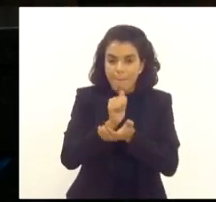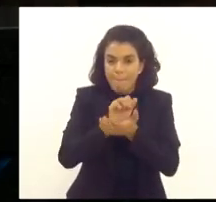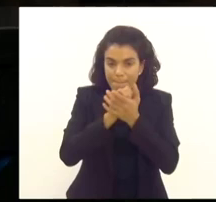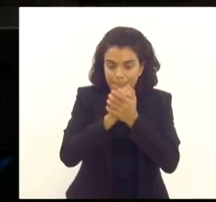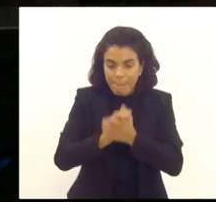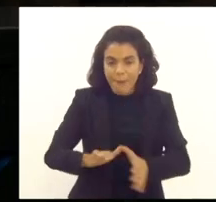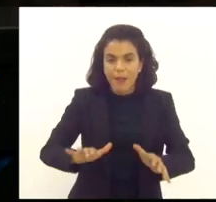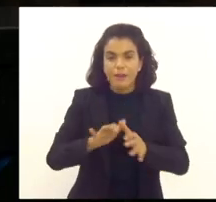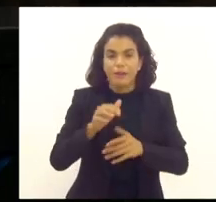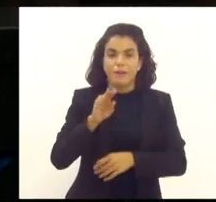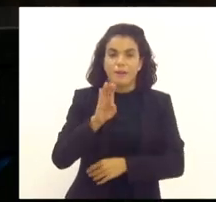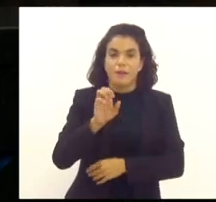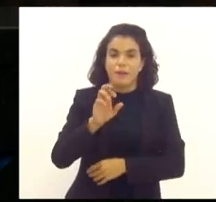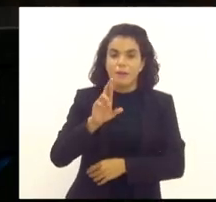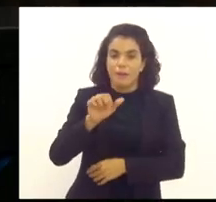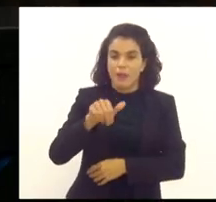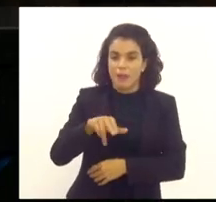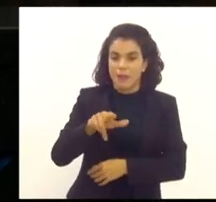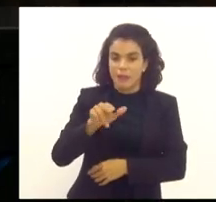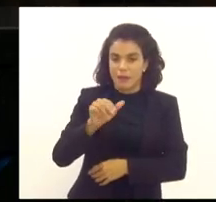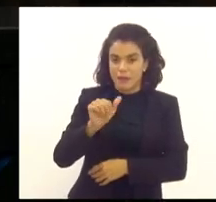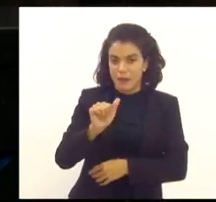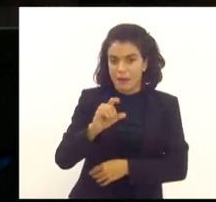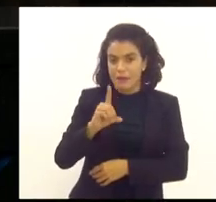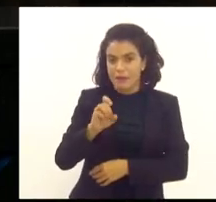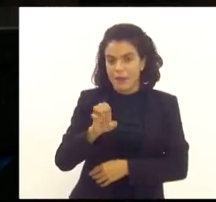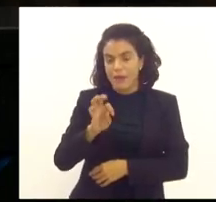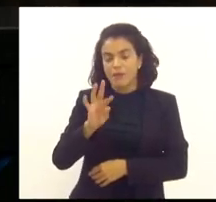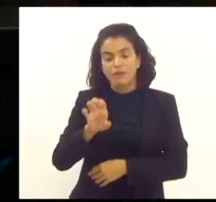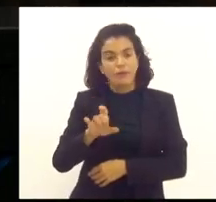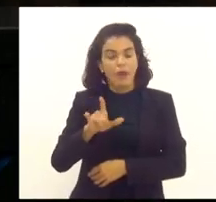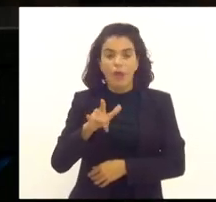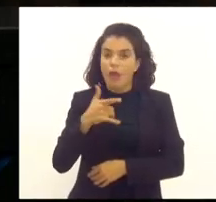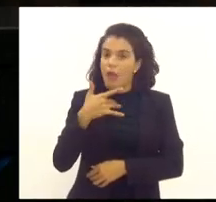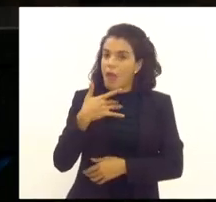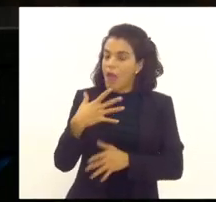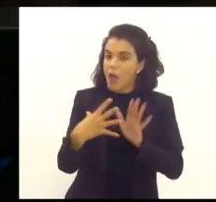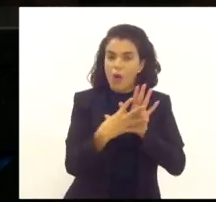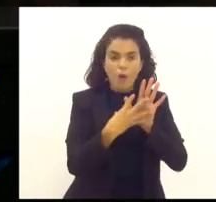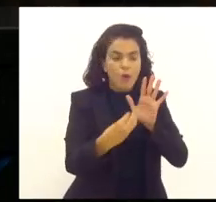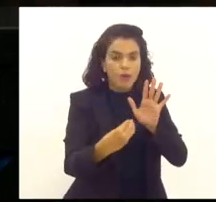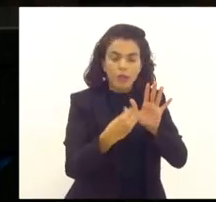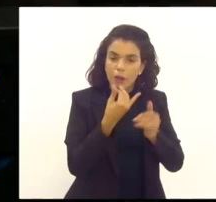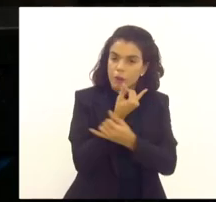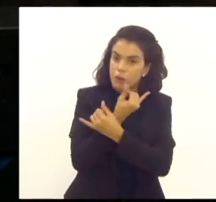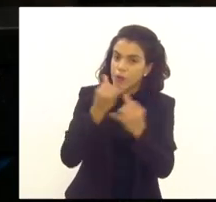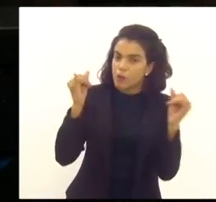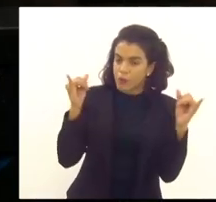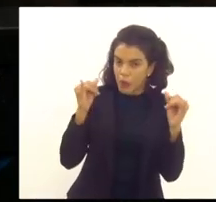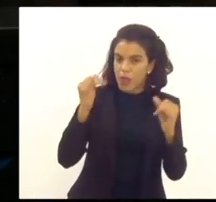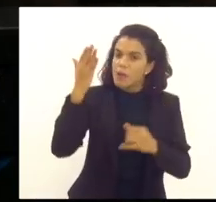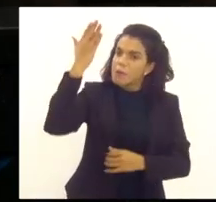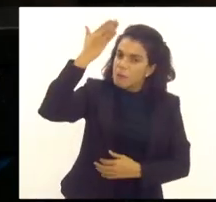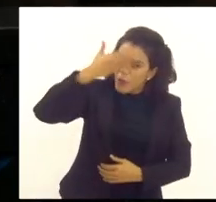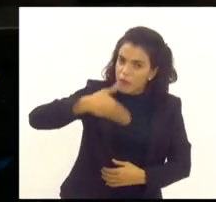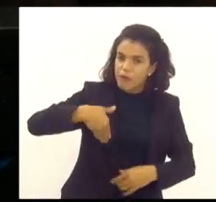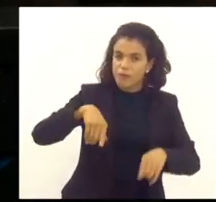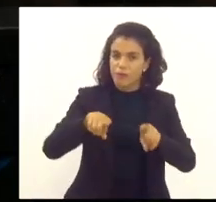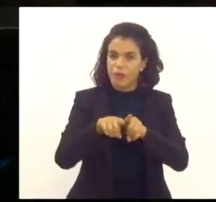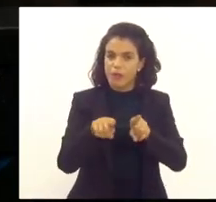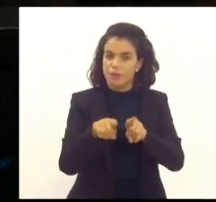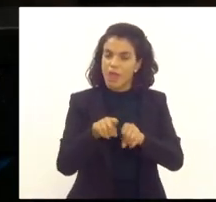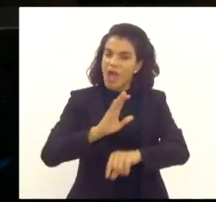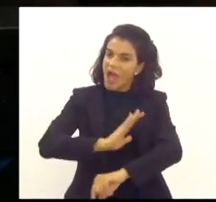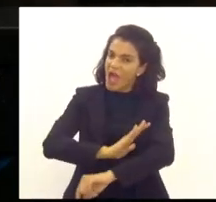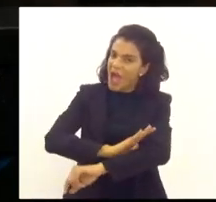é um reflexo perturbador do que nós chamamos e comprovamos de